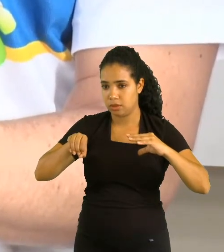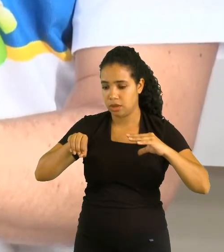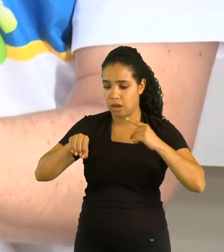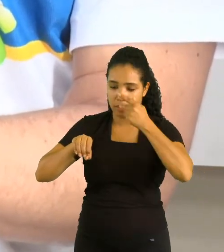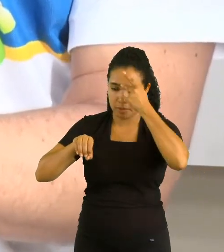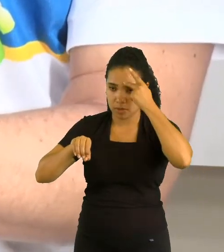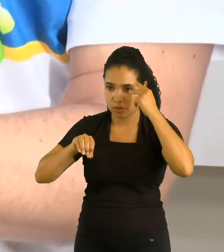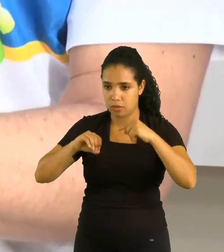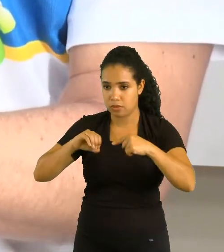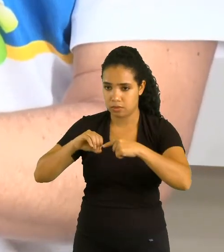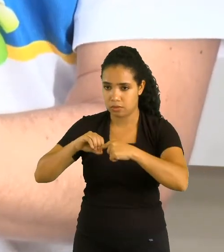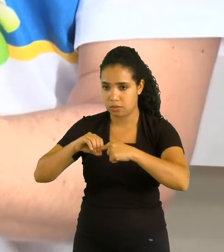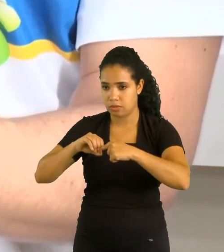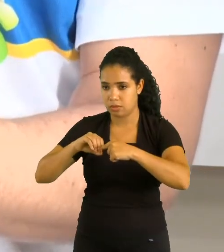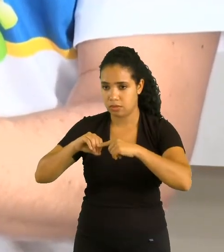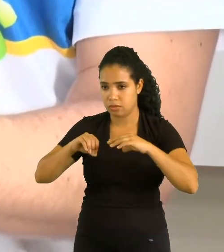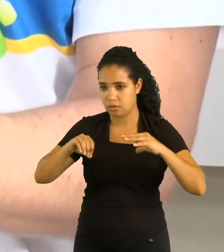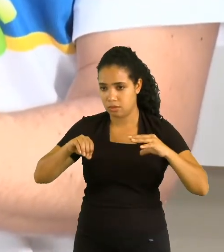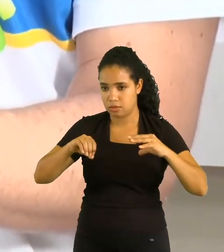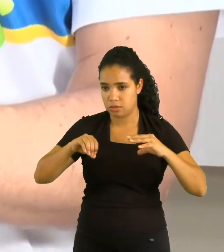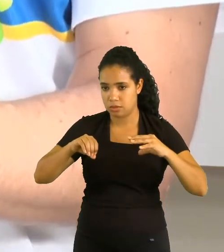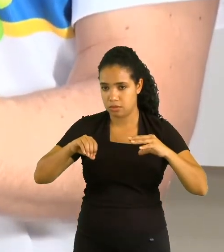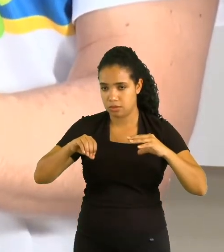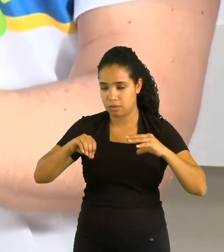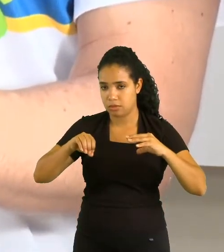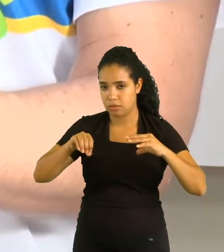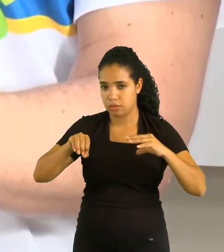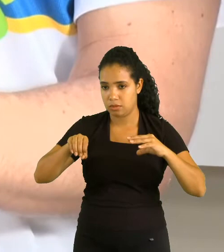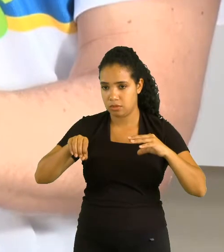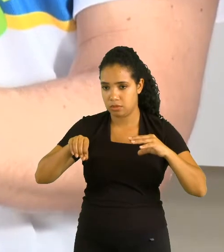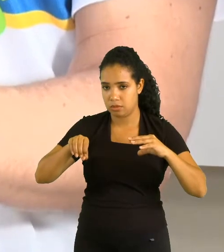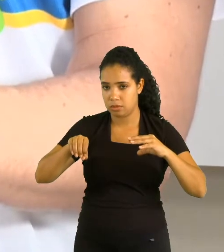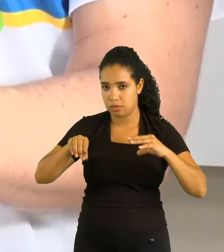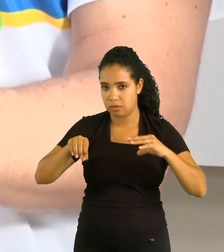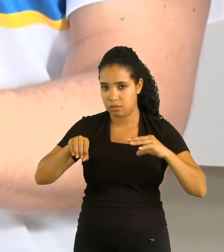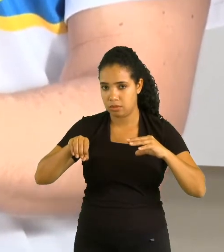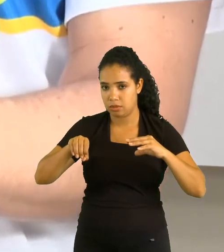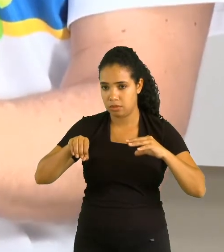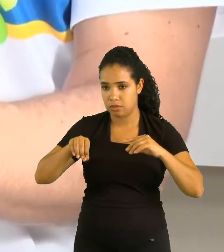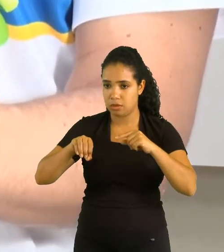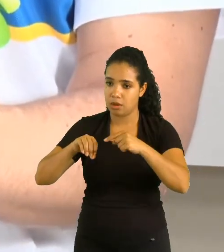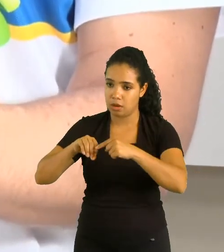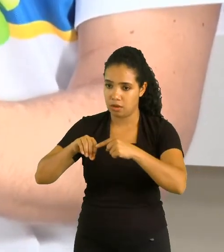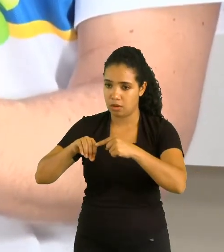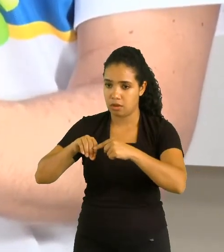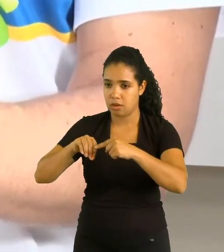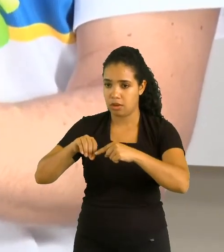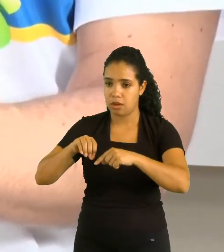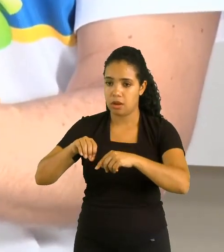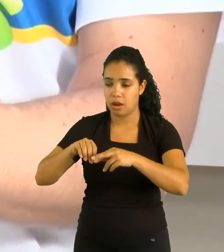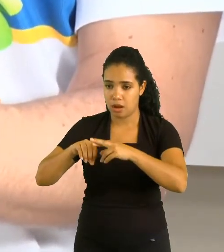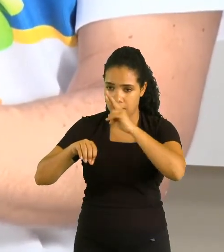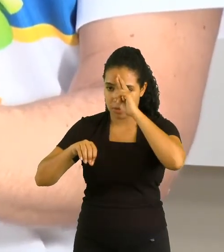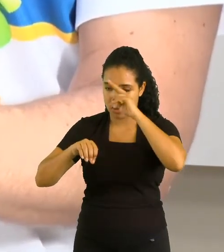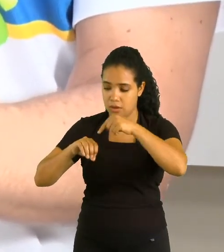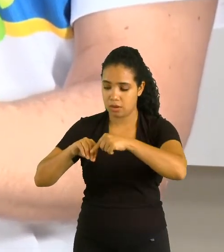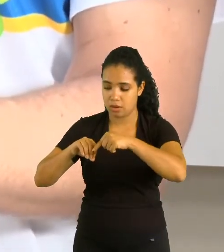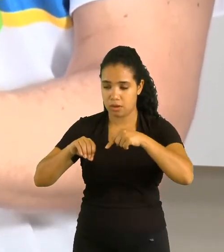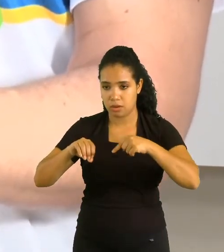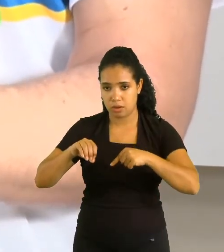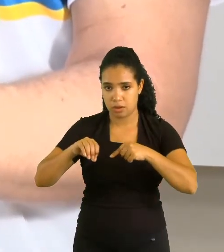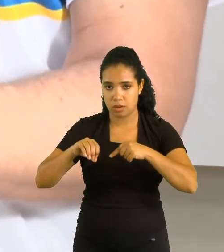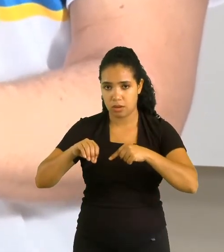aqui, não vai ter sombra. Então, já é uma hora, nesse lugar é meio-dia, e naquele local onde